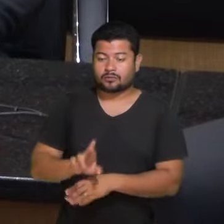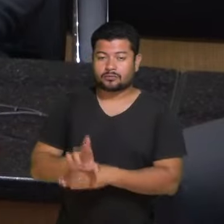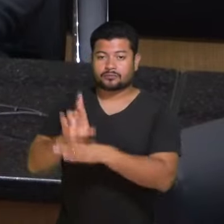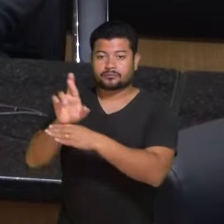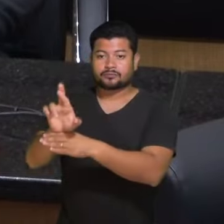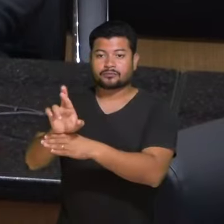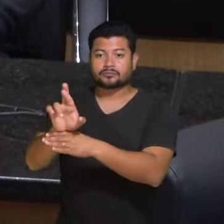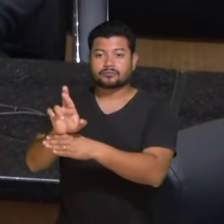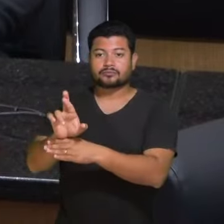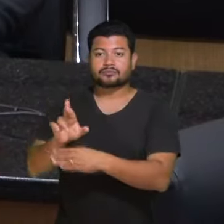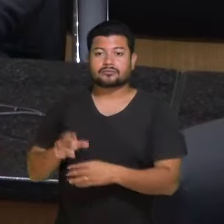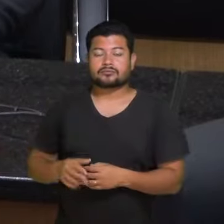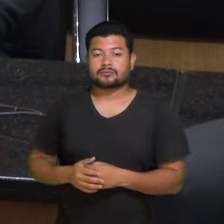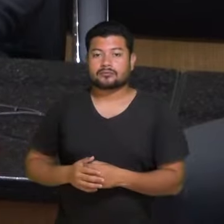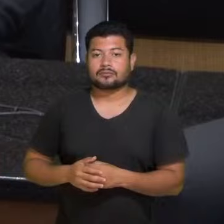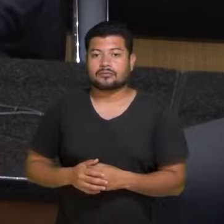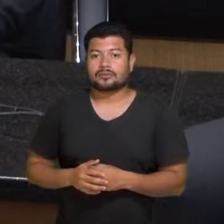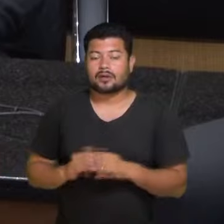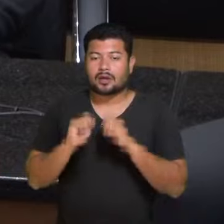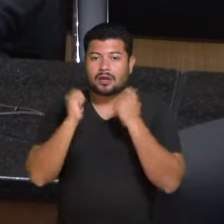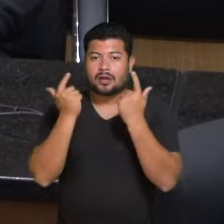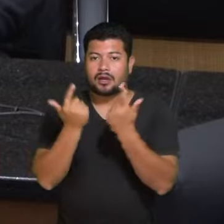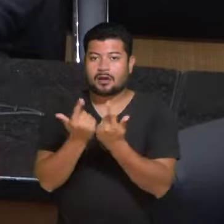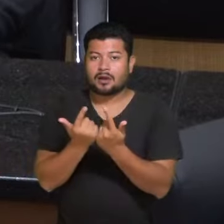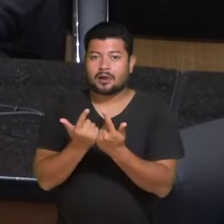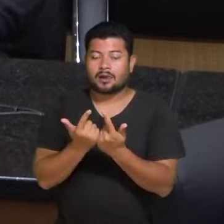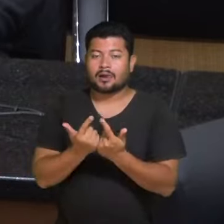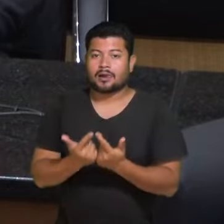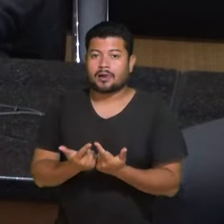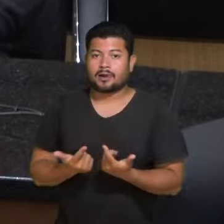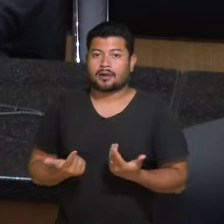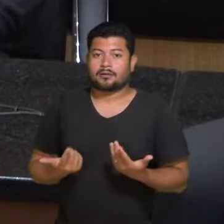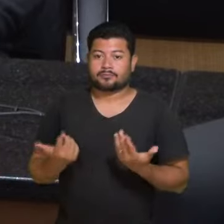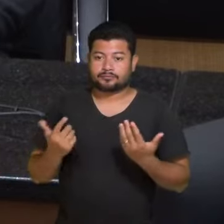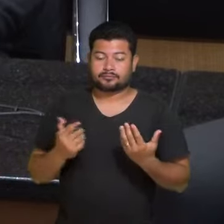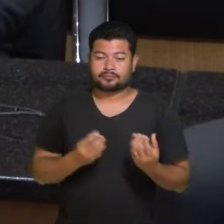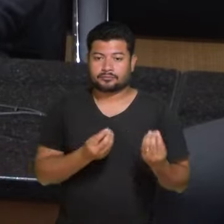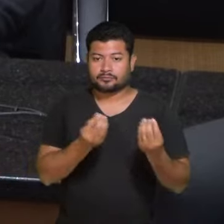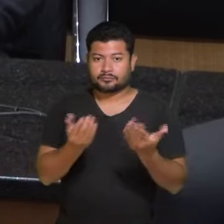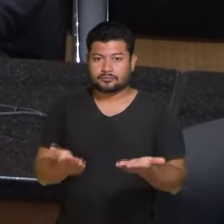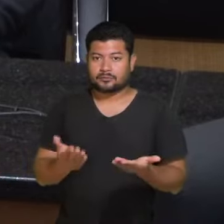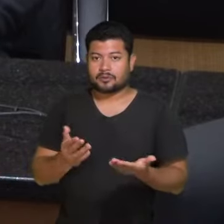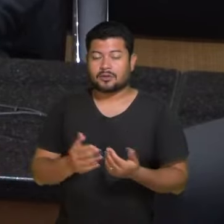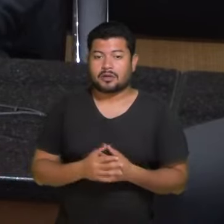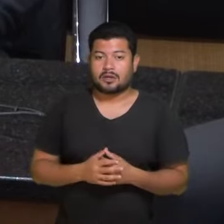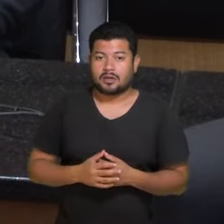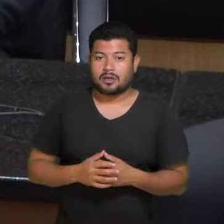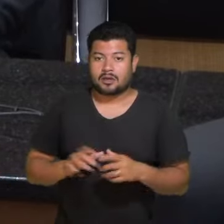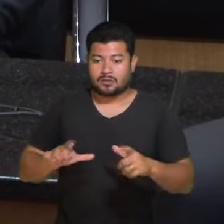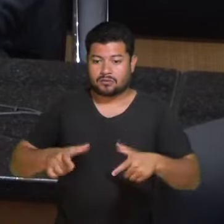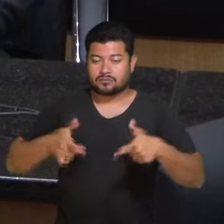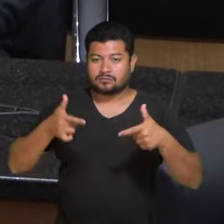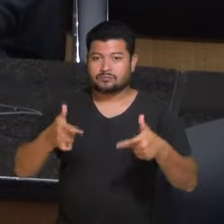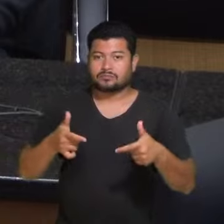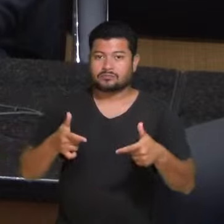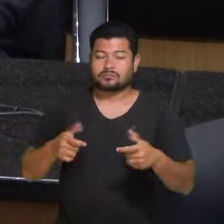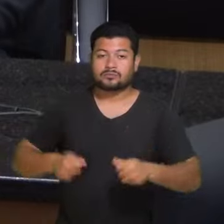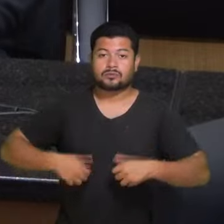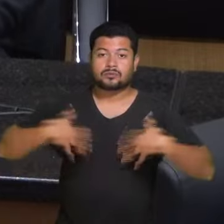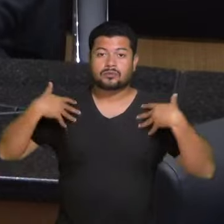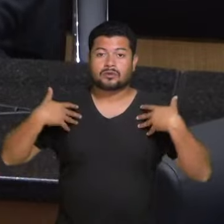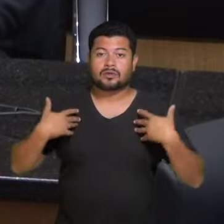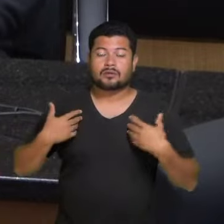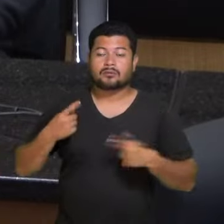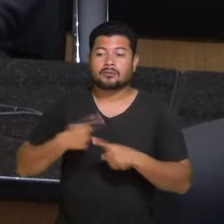ALESC, e essa concessão de título para Maria Aparecida Borghetti, de honorária, já que ela